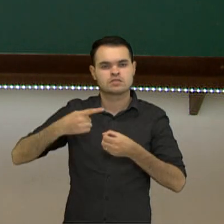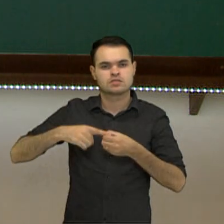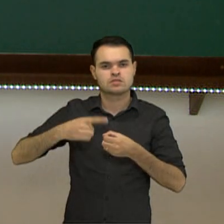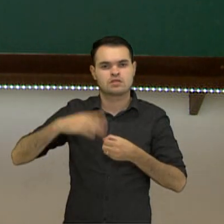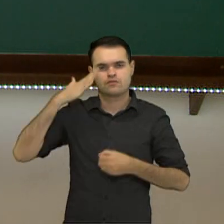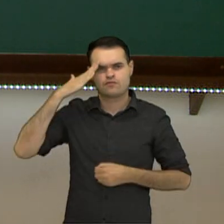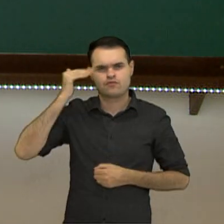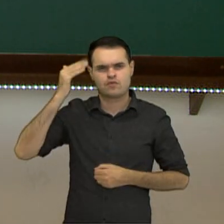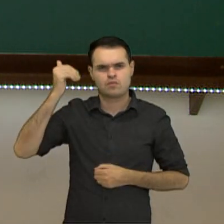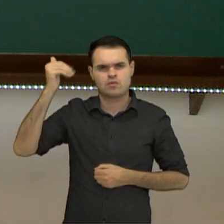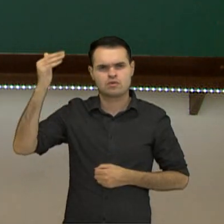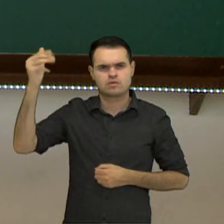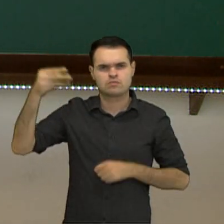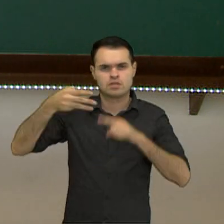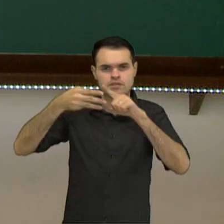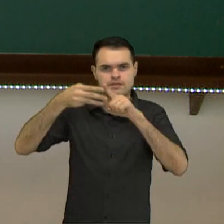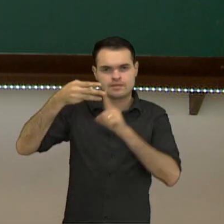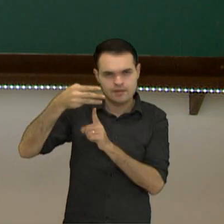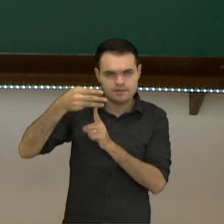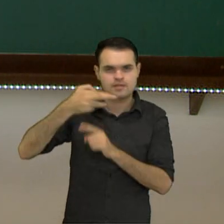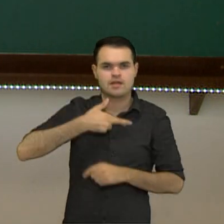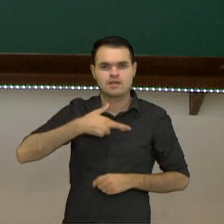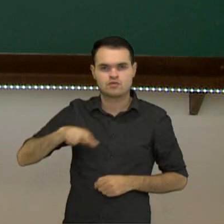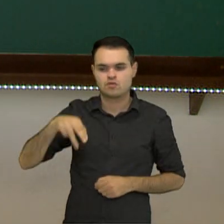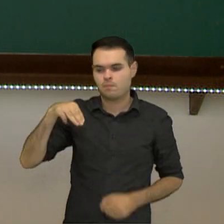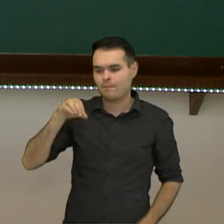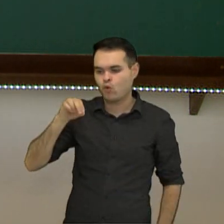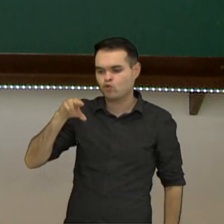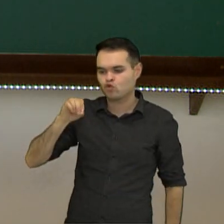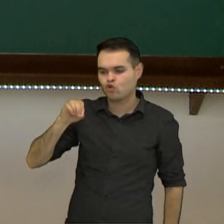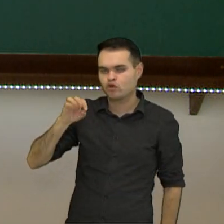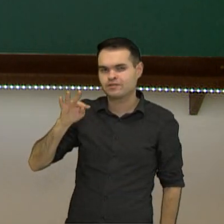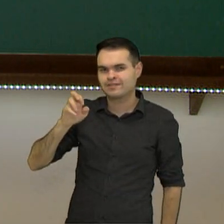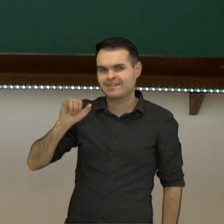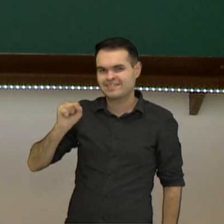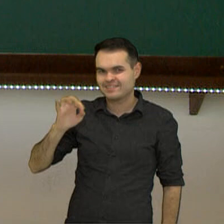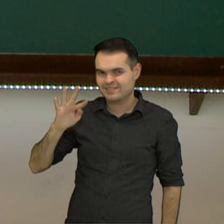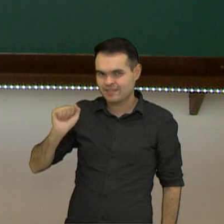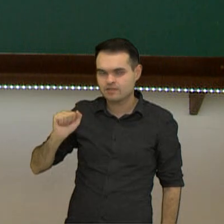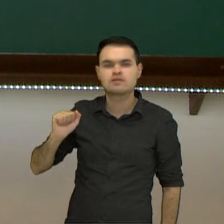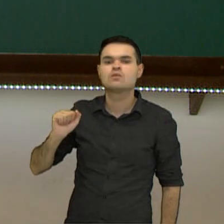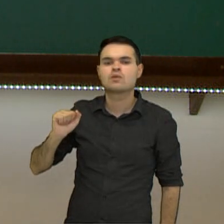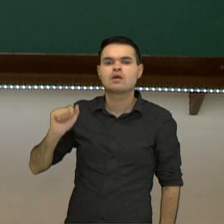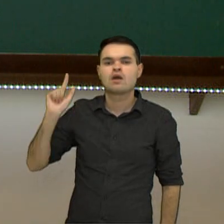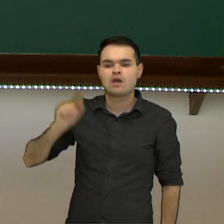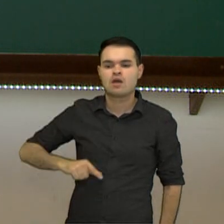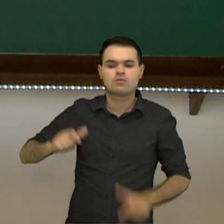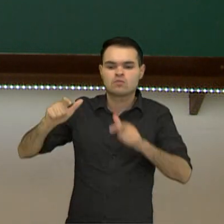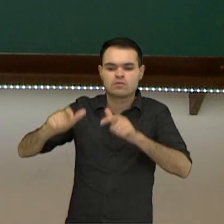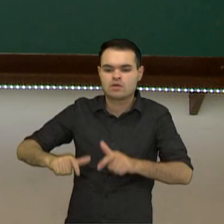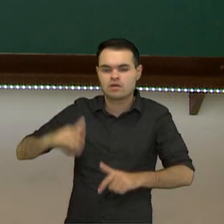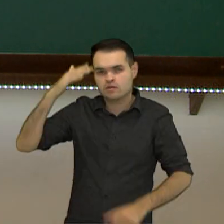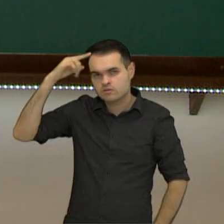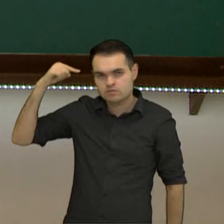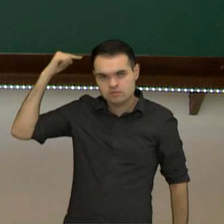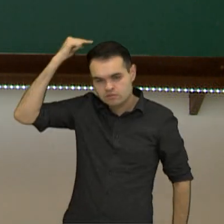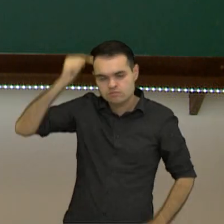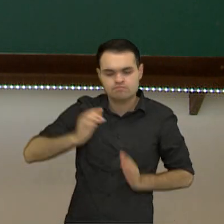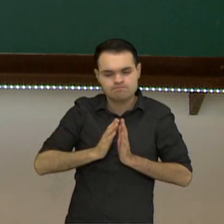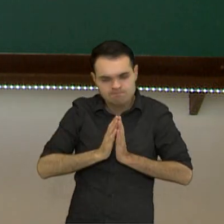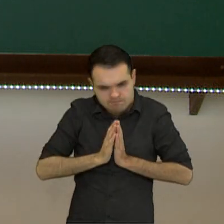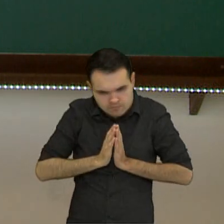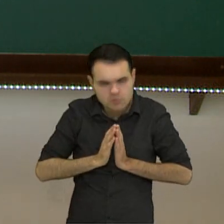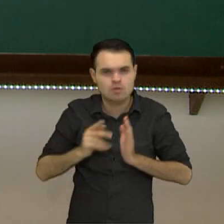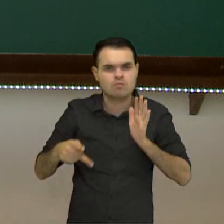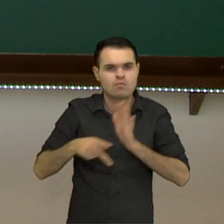três maiores religiões monoteístas. Ela é importante, ela é um local sagrado para os cristãos, ela é um